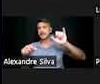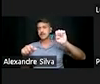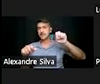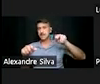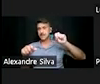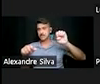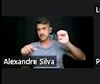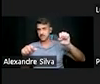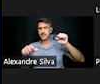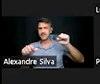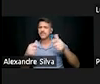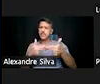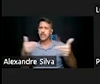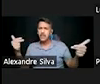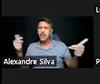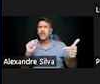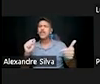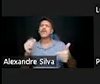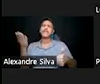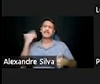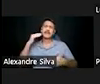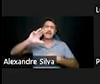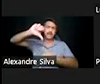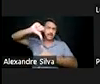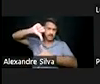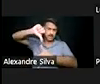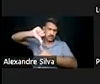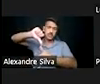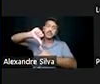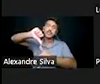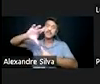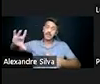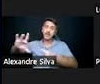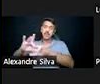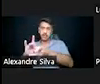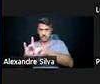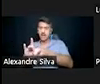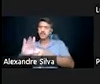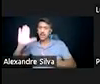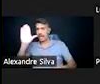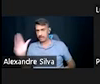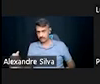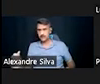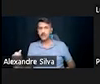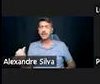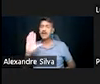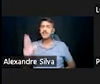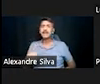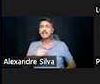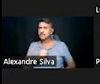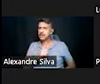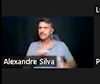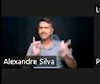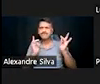aspectos paleobiogeográficos, quando a América do Sul estava conectada com a África. Temos fósseis, muitas vezes bem